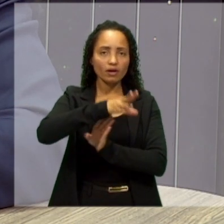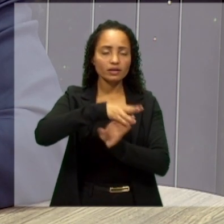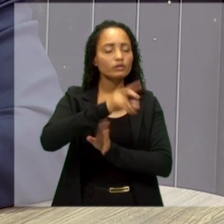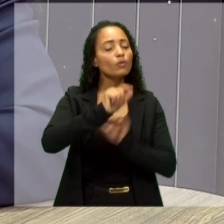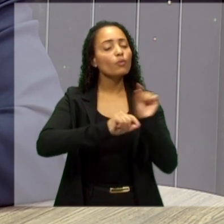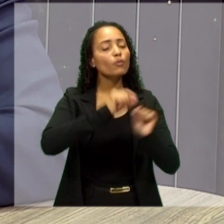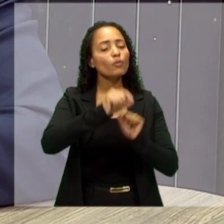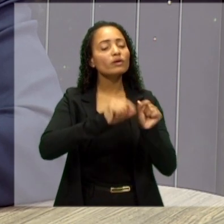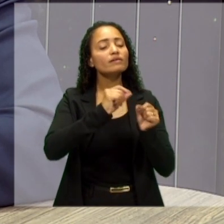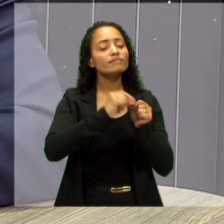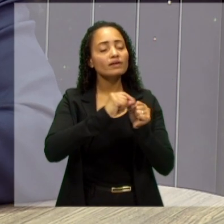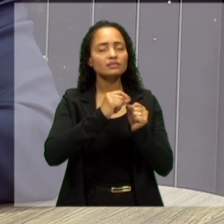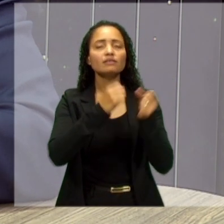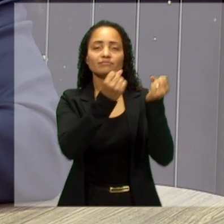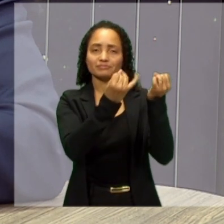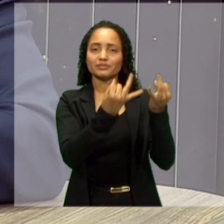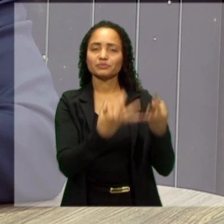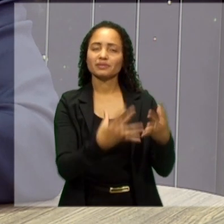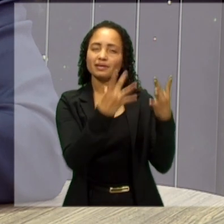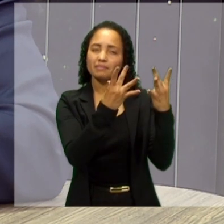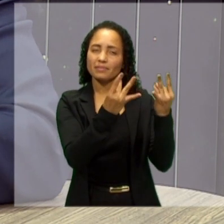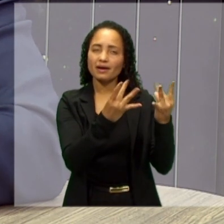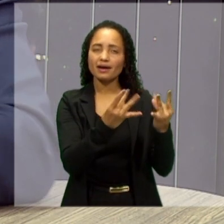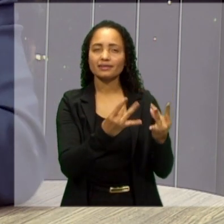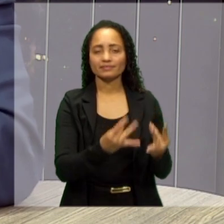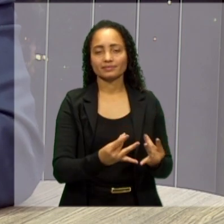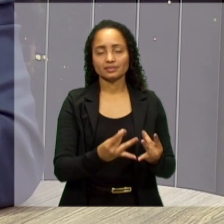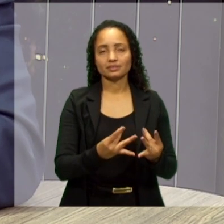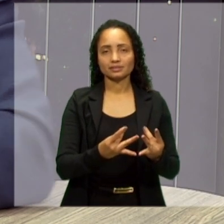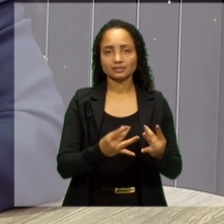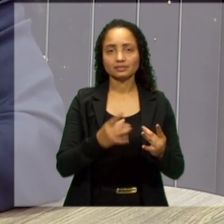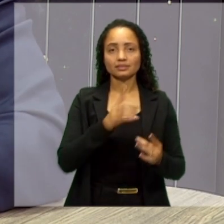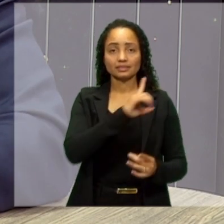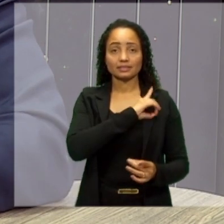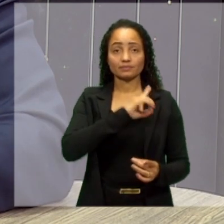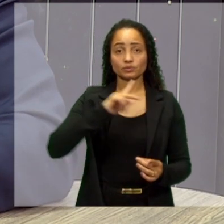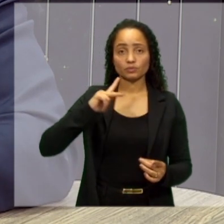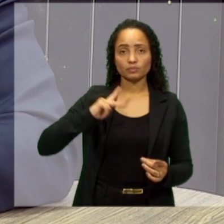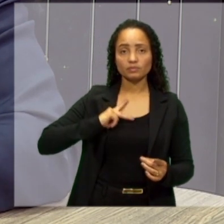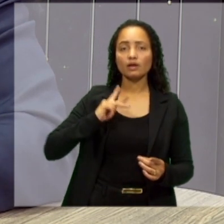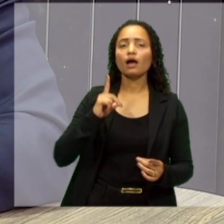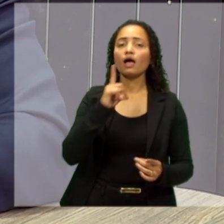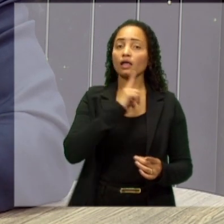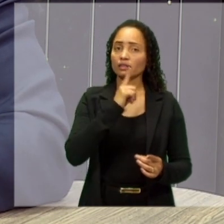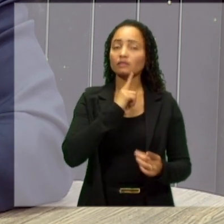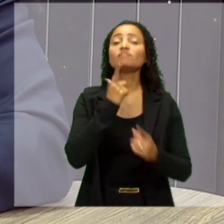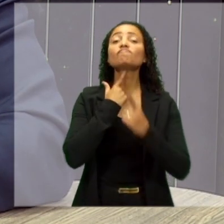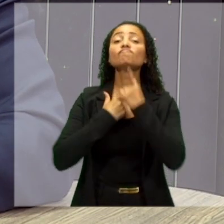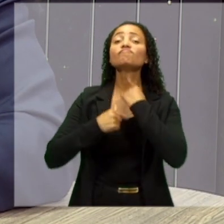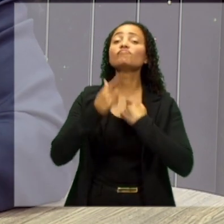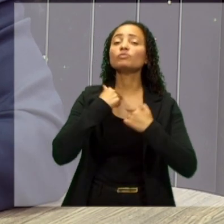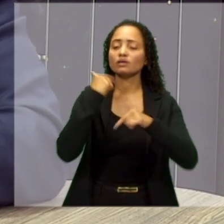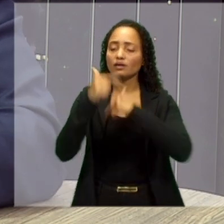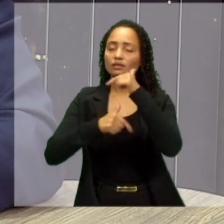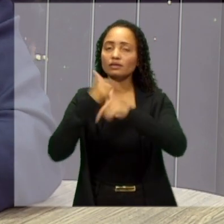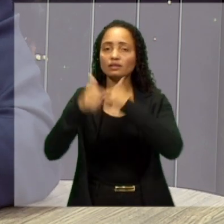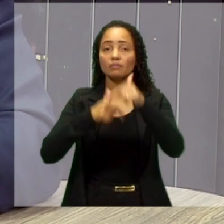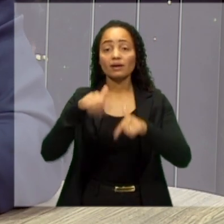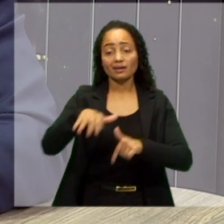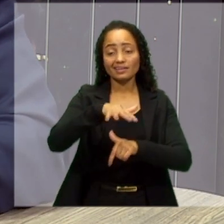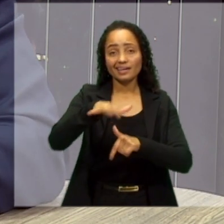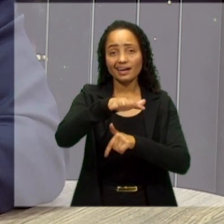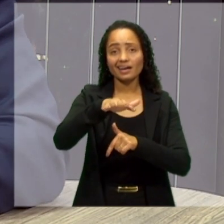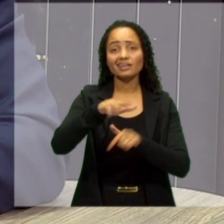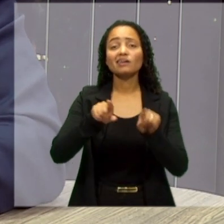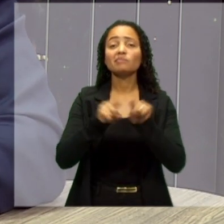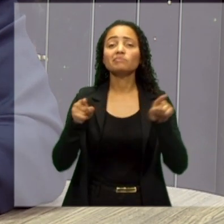fazer. A Defensoria Pública tem a pretensão de atuar e ajudar em todos os casos, mas às vezes não é uma